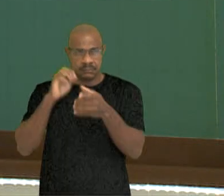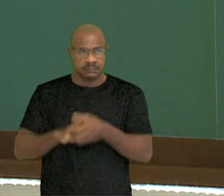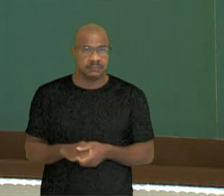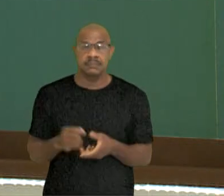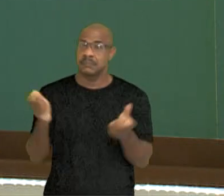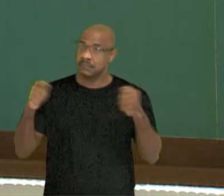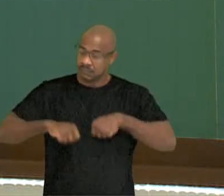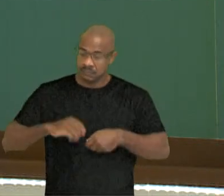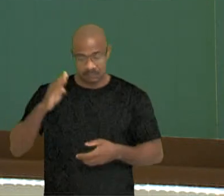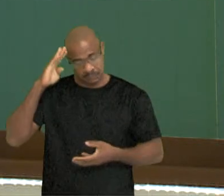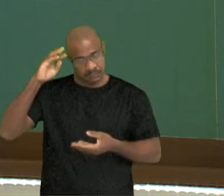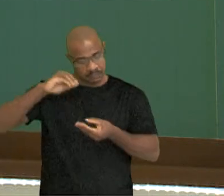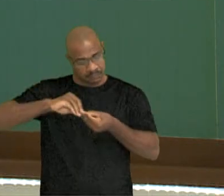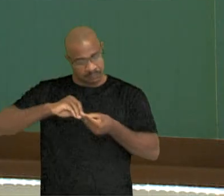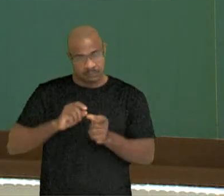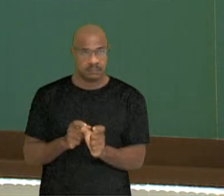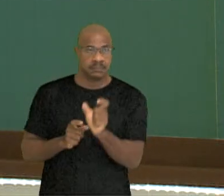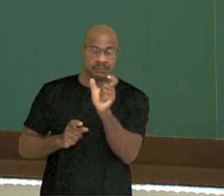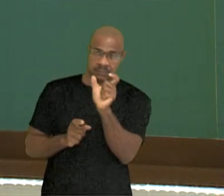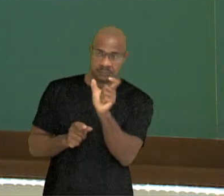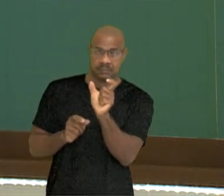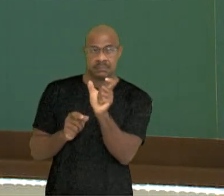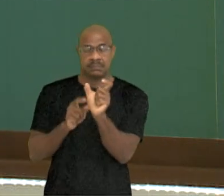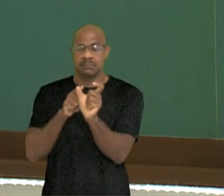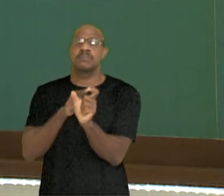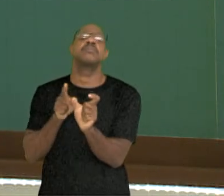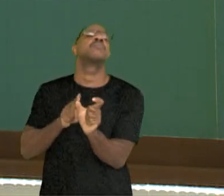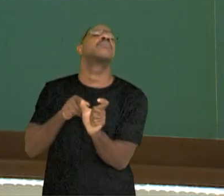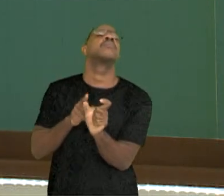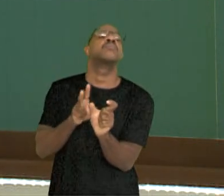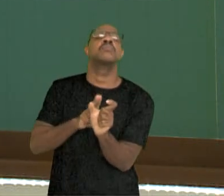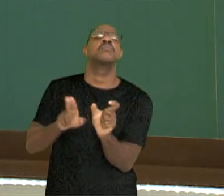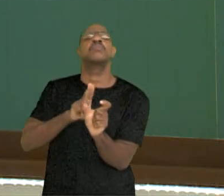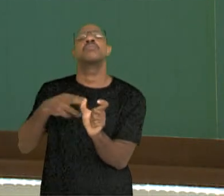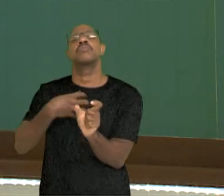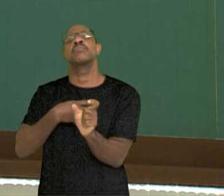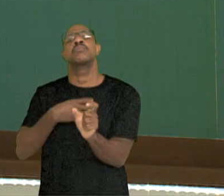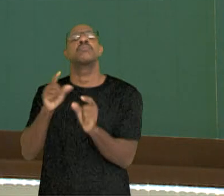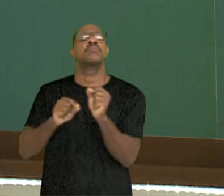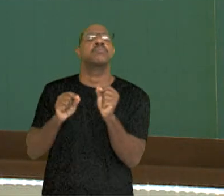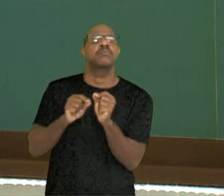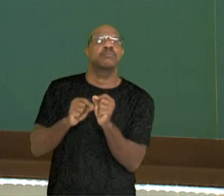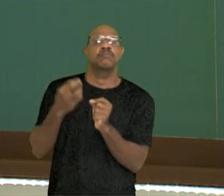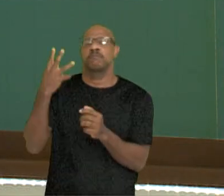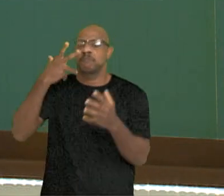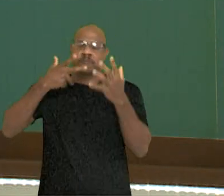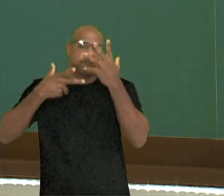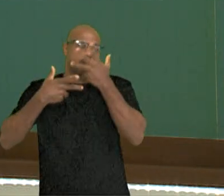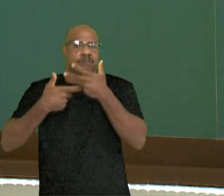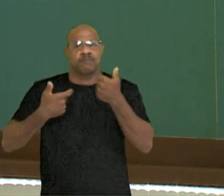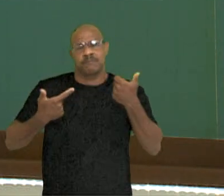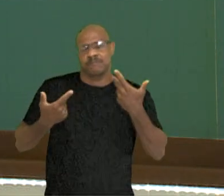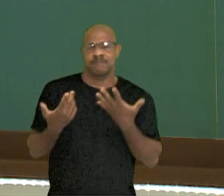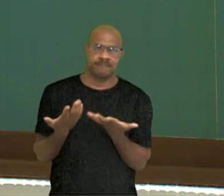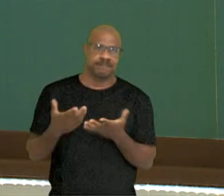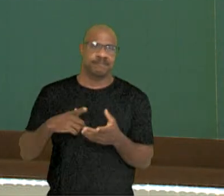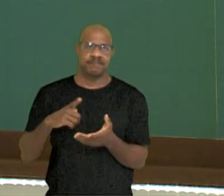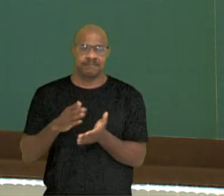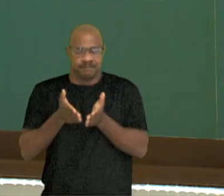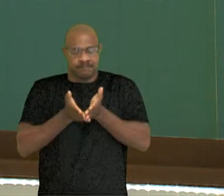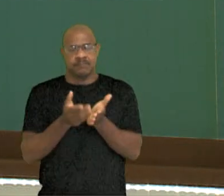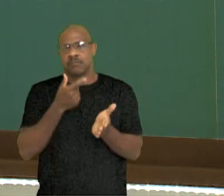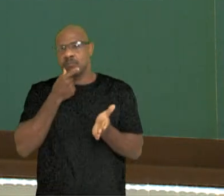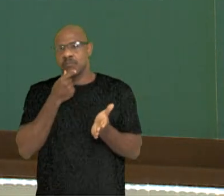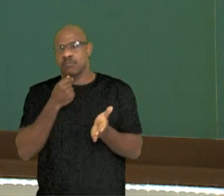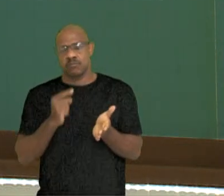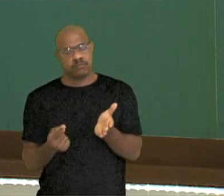possível compreender que a palavra fantasia foi utilizada no sentido de vaidade, uma vez que o fidalgo pretende entrar na